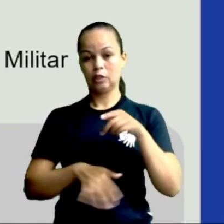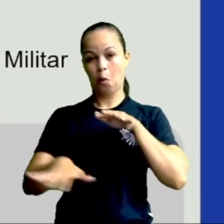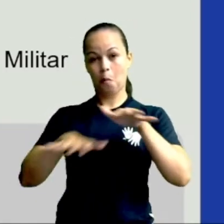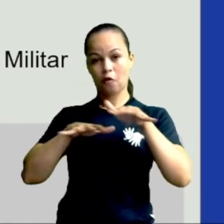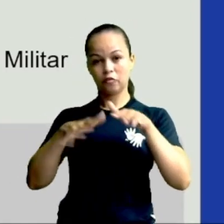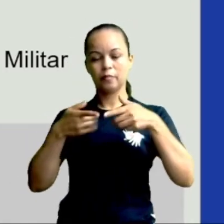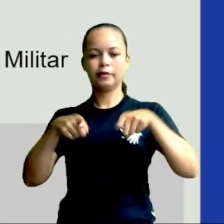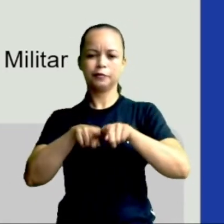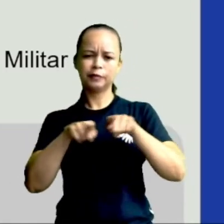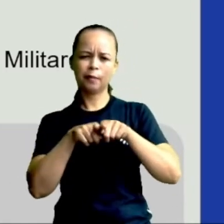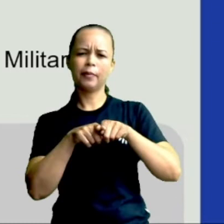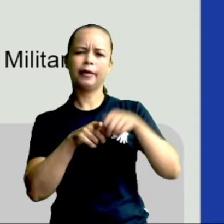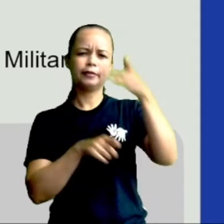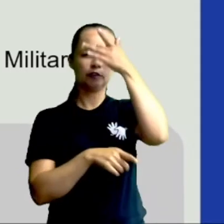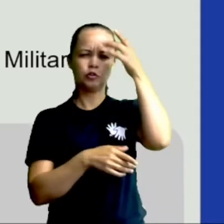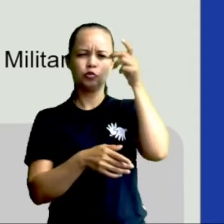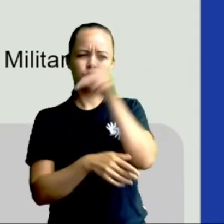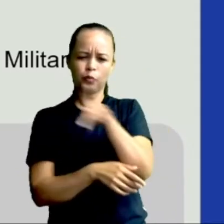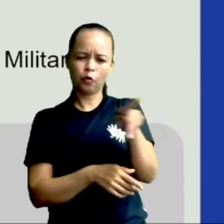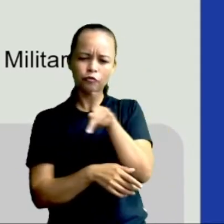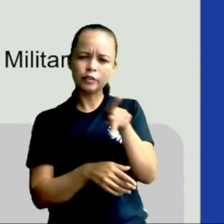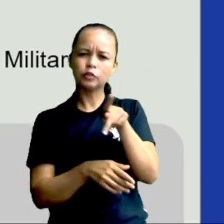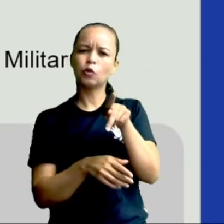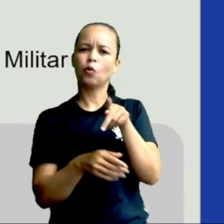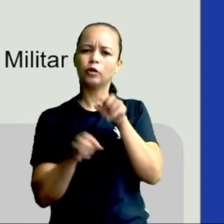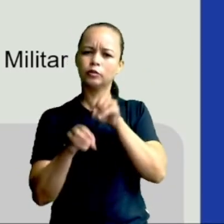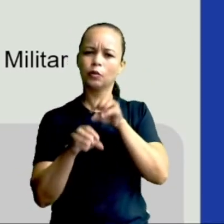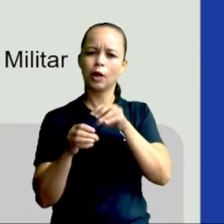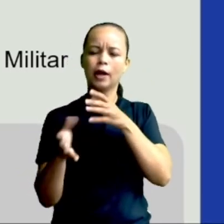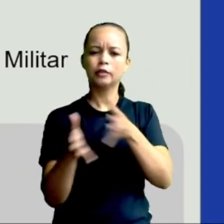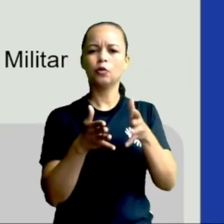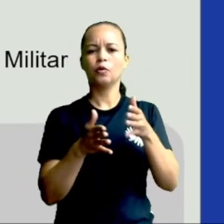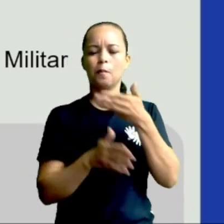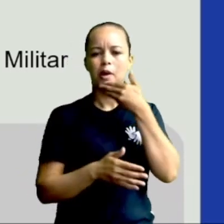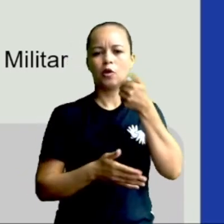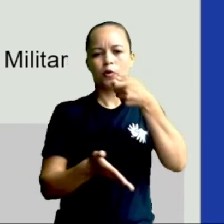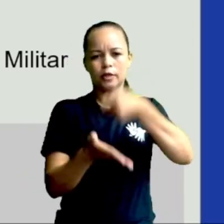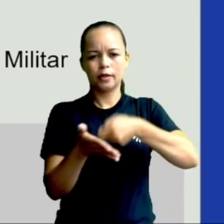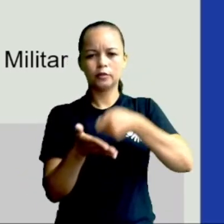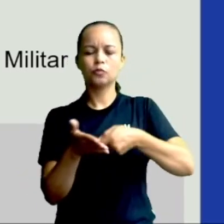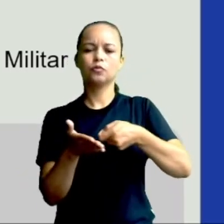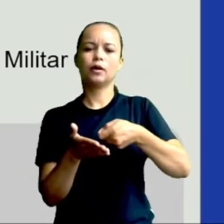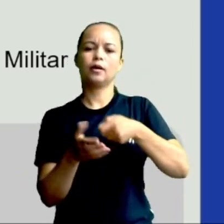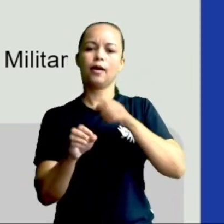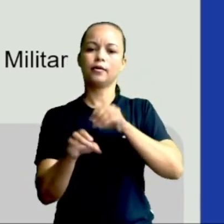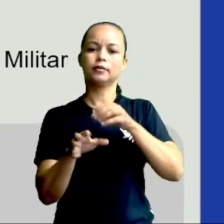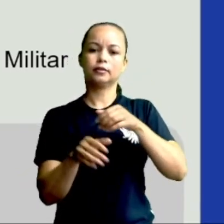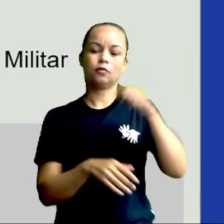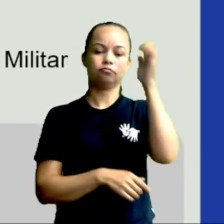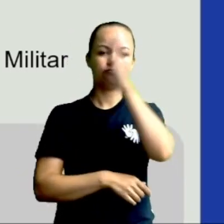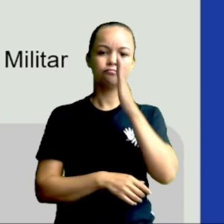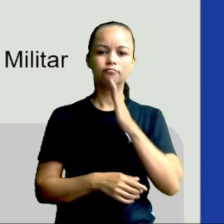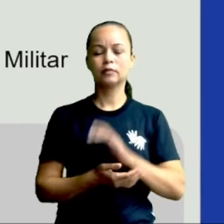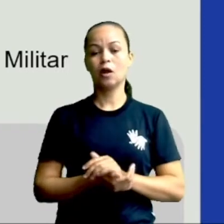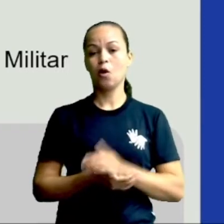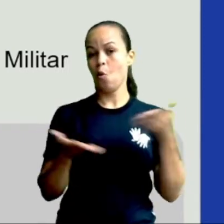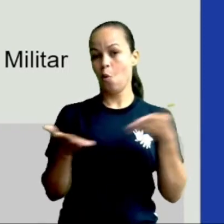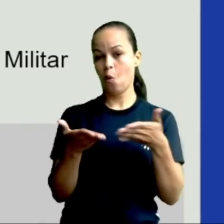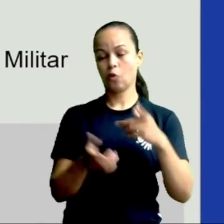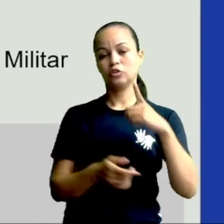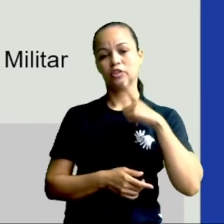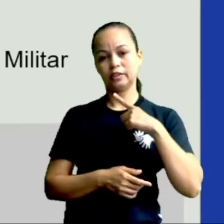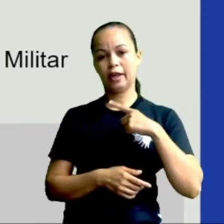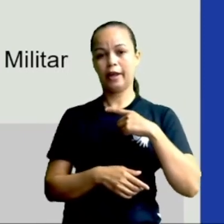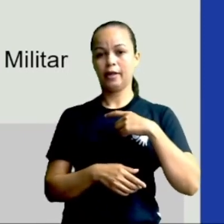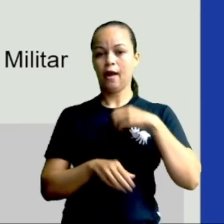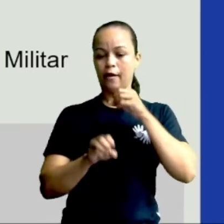dos educadores que exigiam também por melhorias na educação do Brasil. Então, se hoje a gente tem a educação